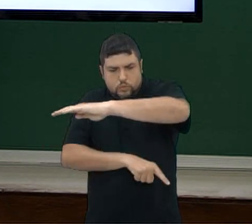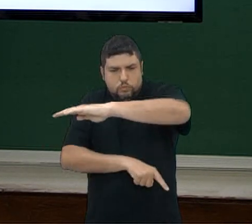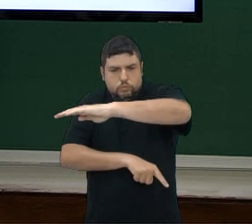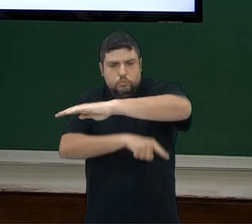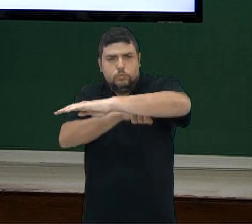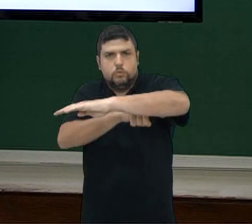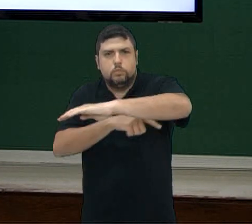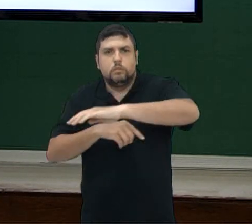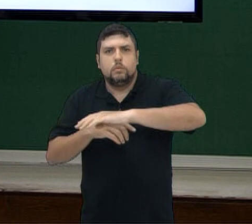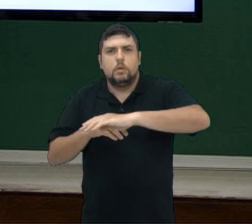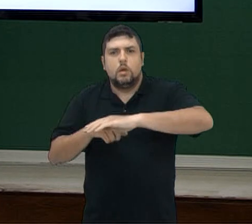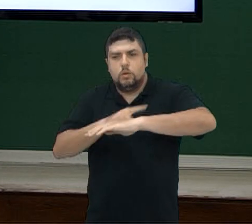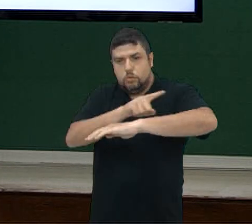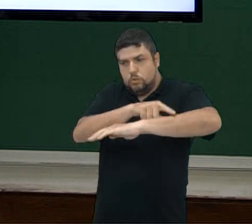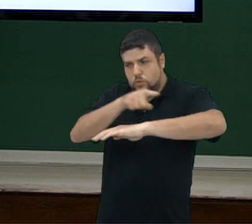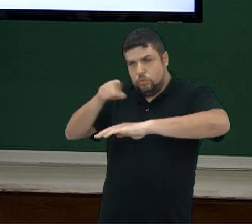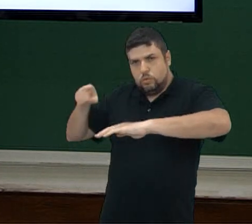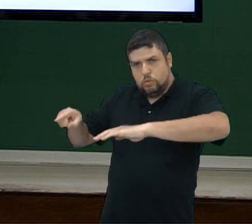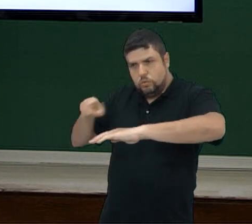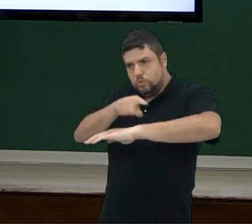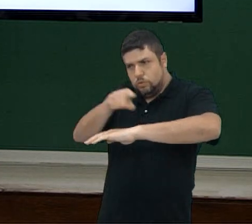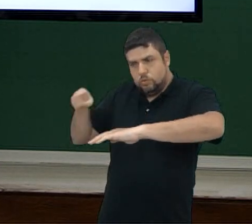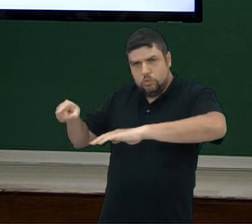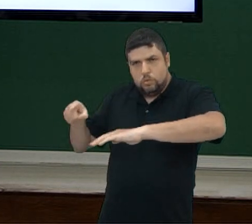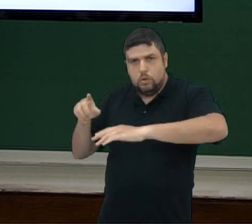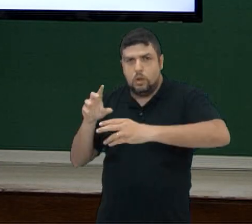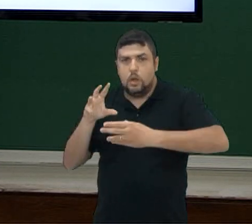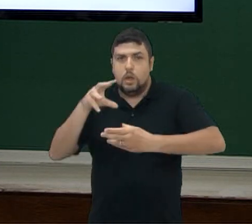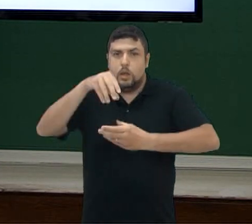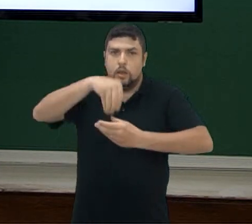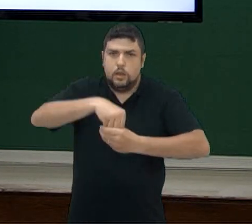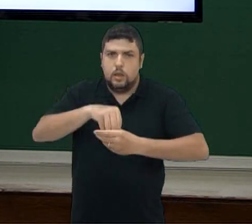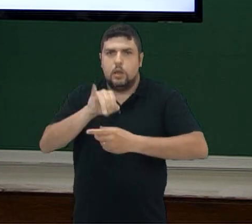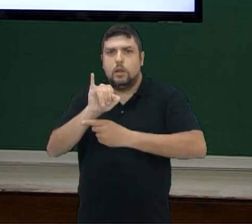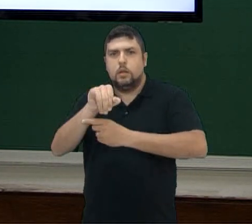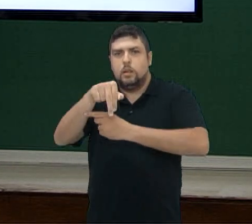chama isso de quadrado inscrito, tá?